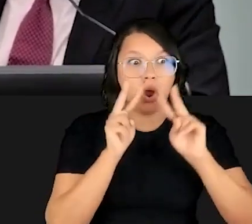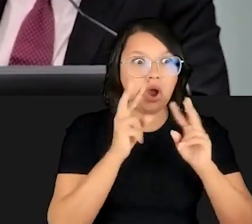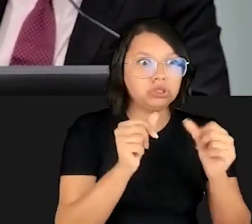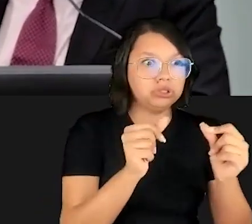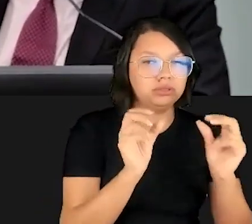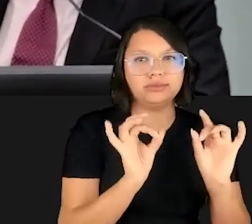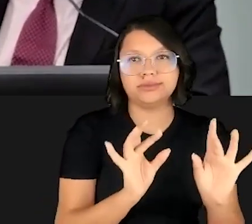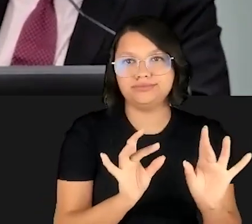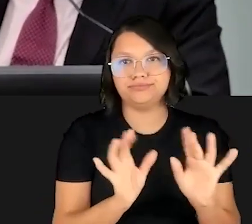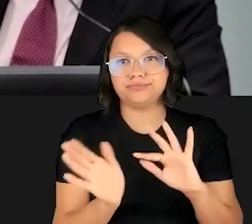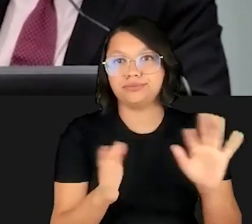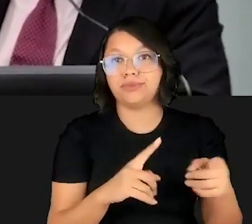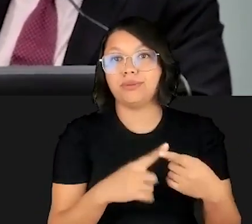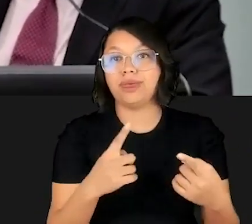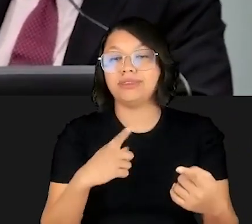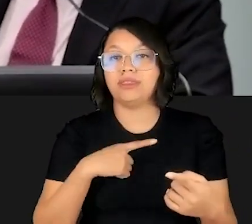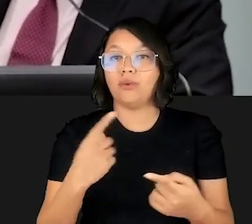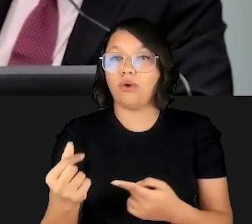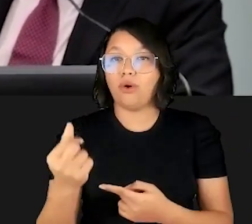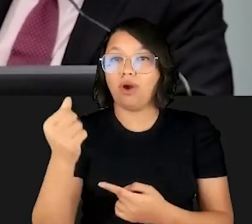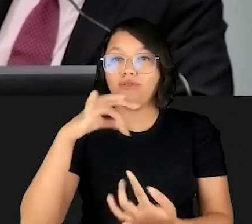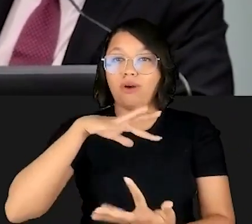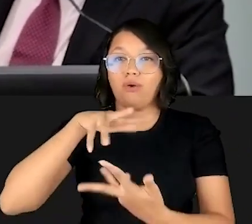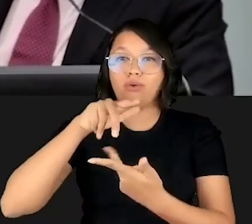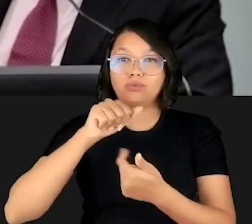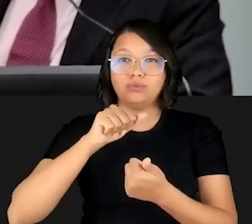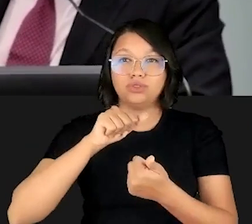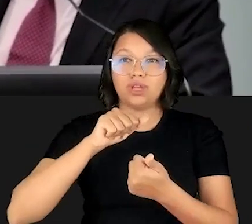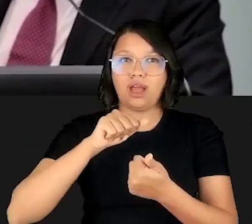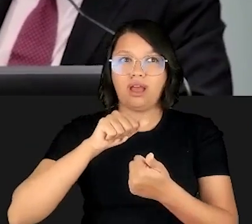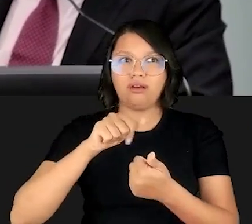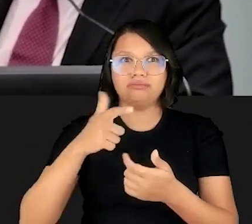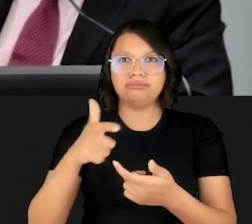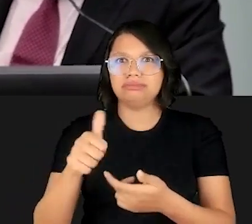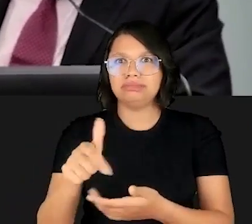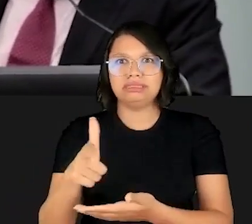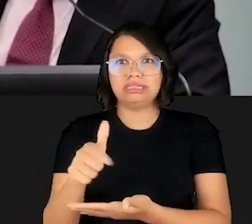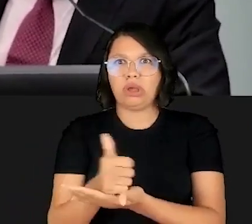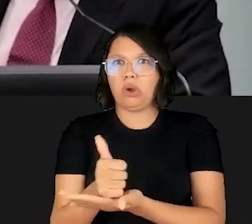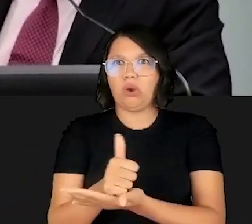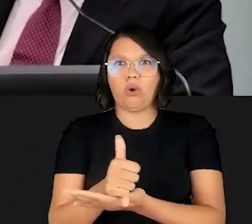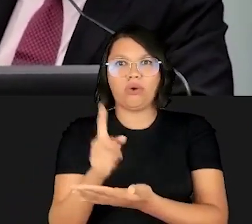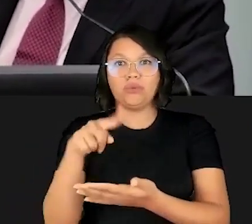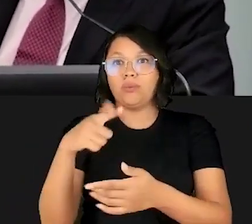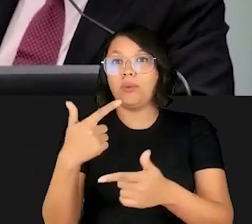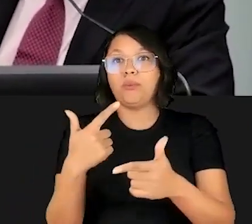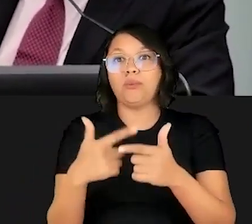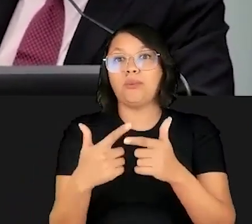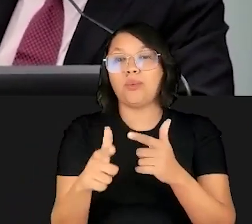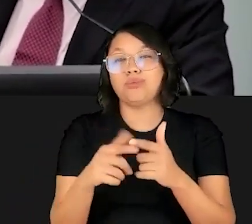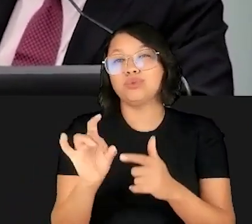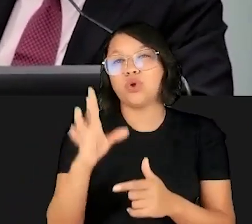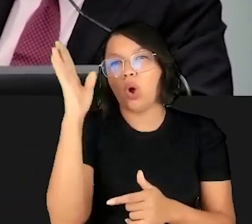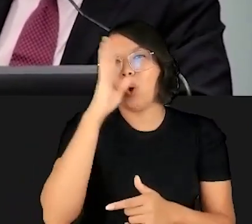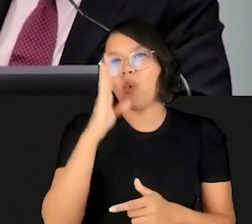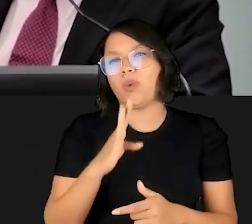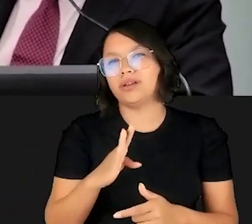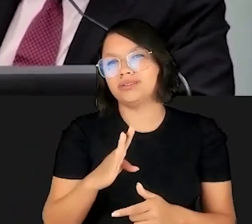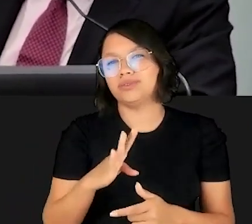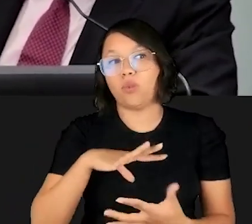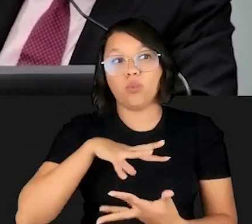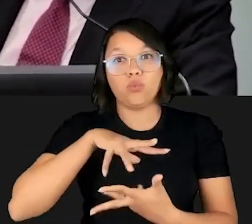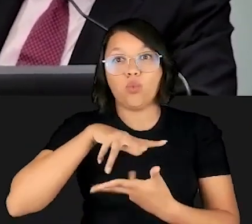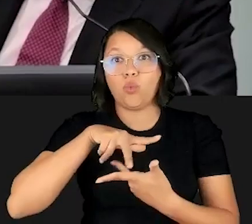uma precificação mundial descontrolada nesse momento. Não é um problema do Brasil isso, né? O mundo inteiro